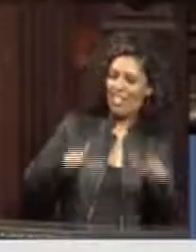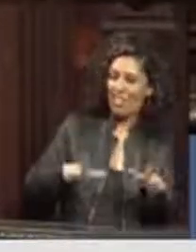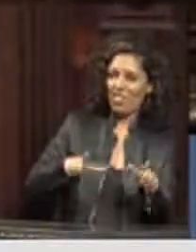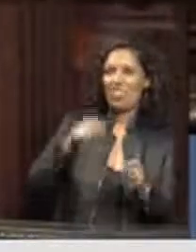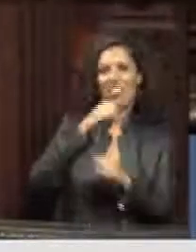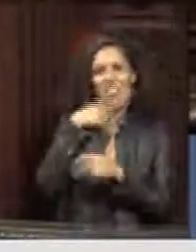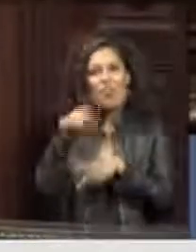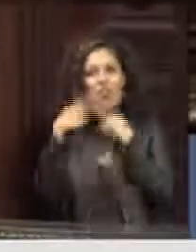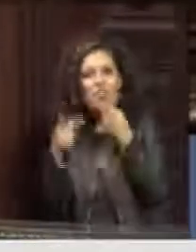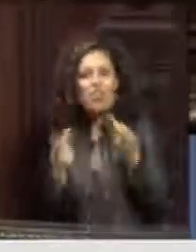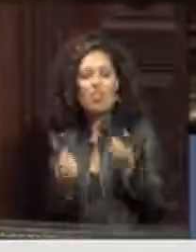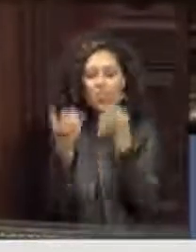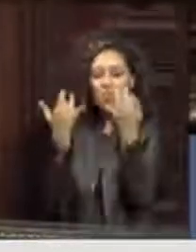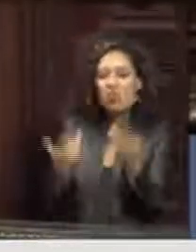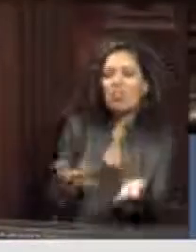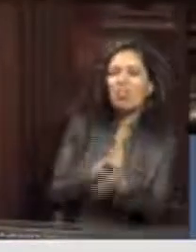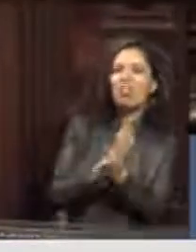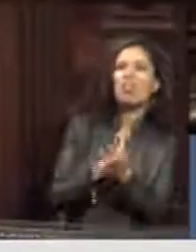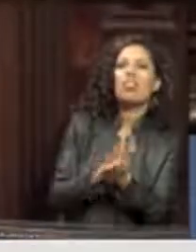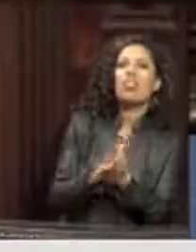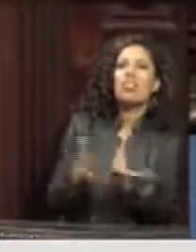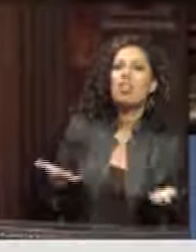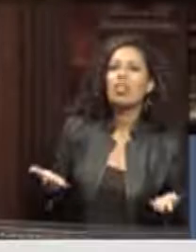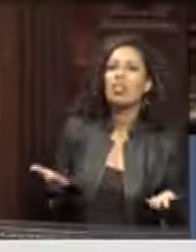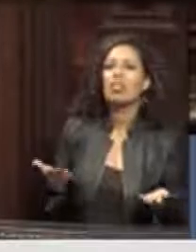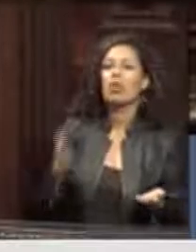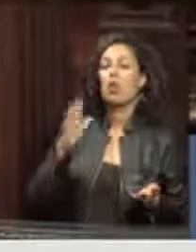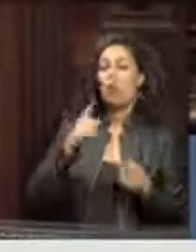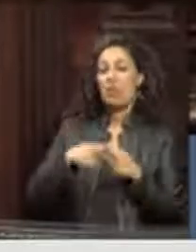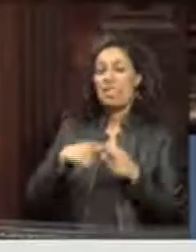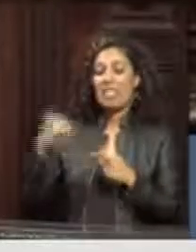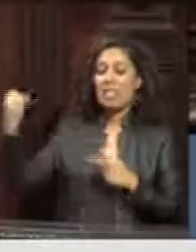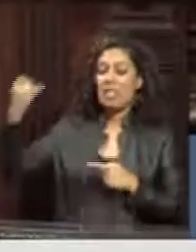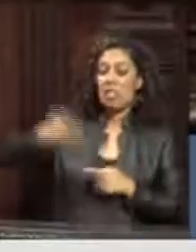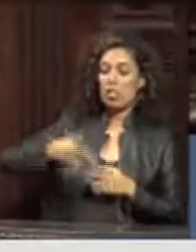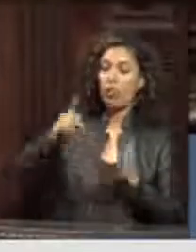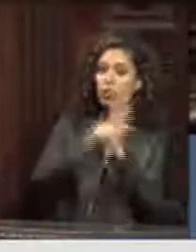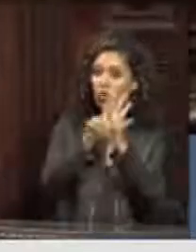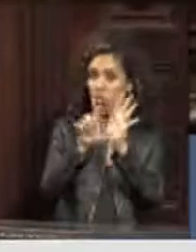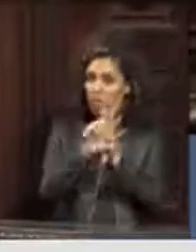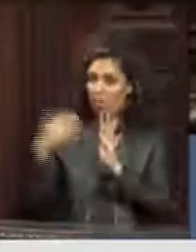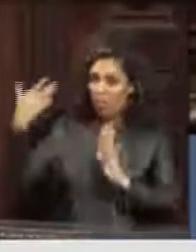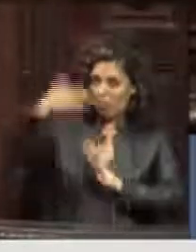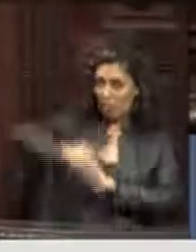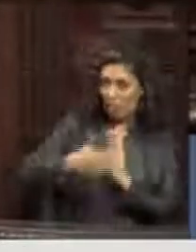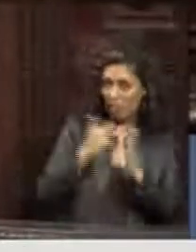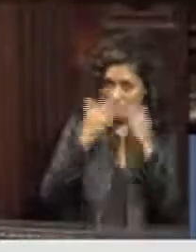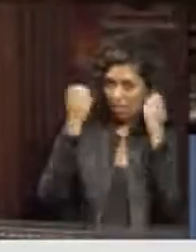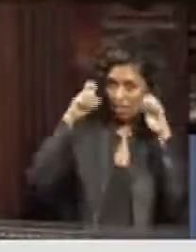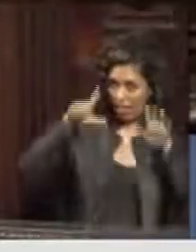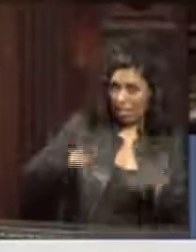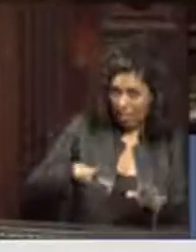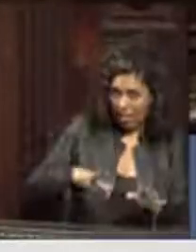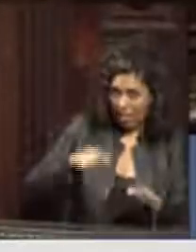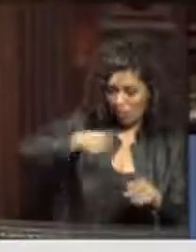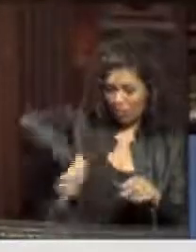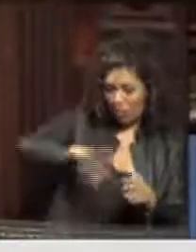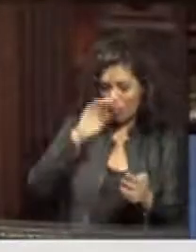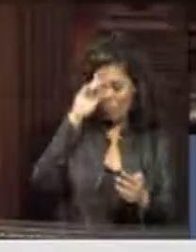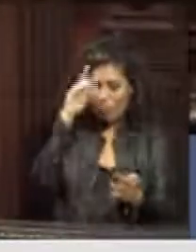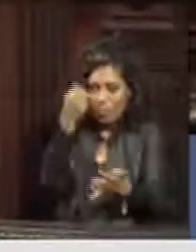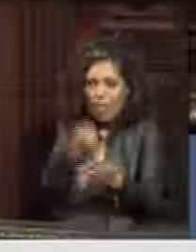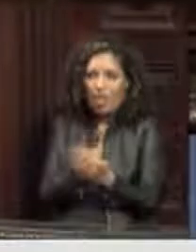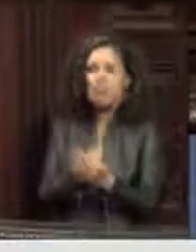esclareça, porque tenho certeza, deputado Conte, que se passasse por essa casa, no mínimo, faremos um grande debate, como propõe o deputado